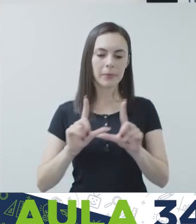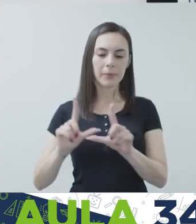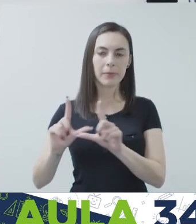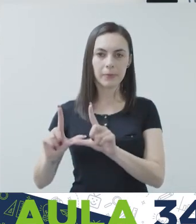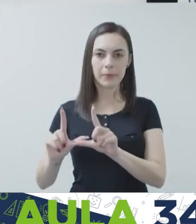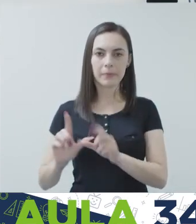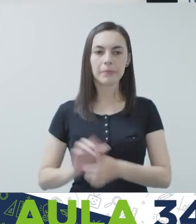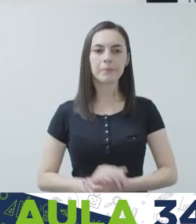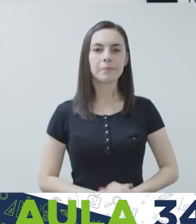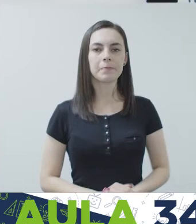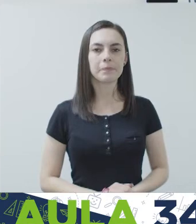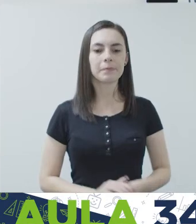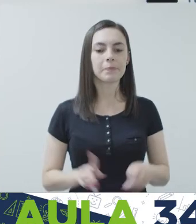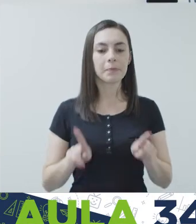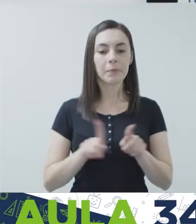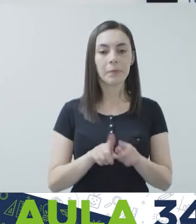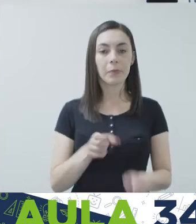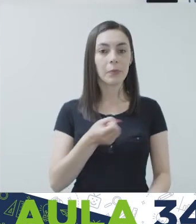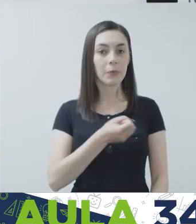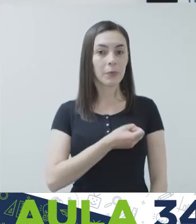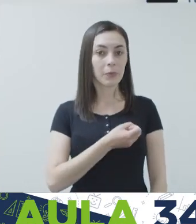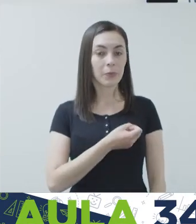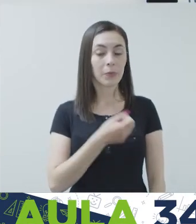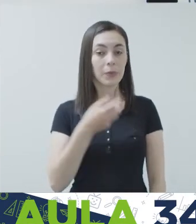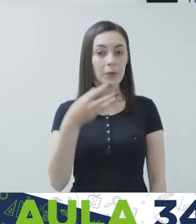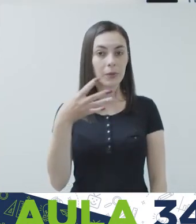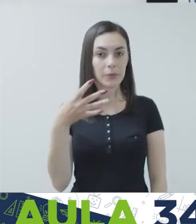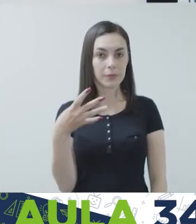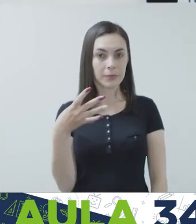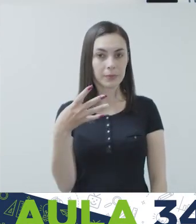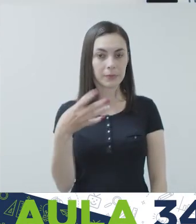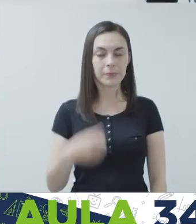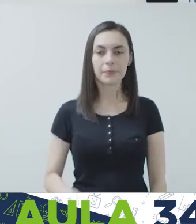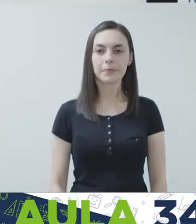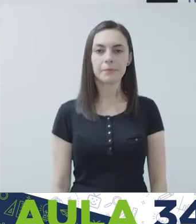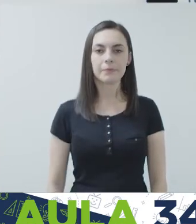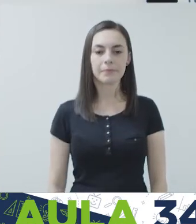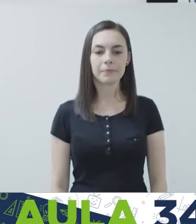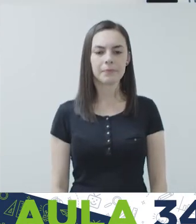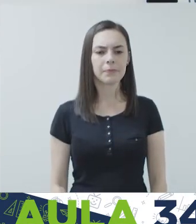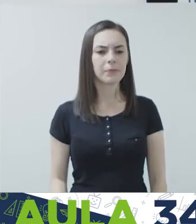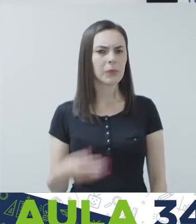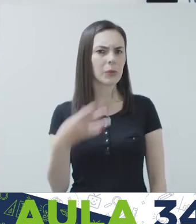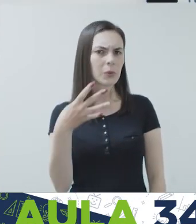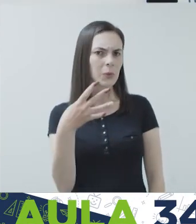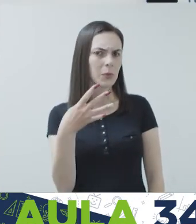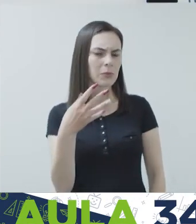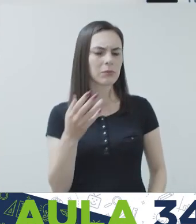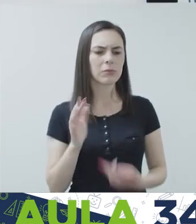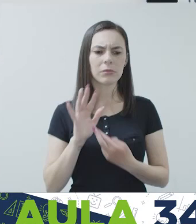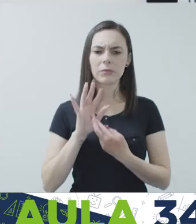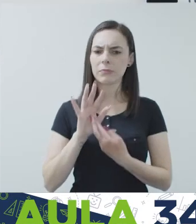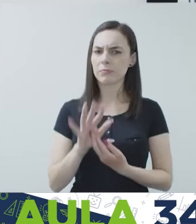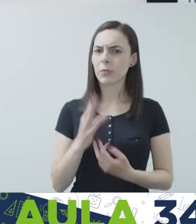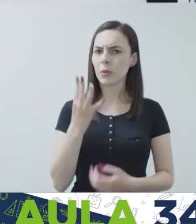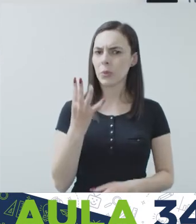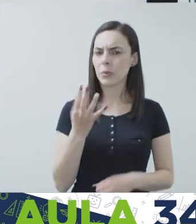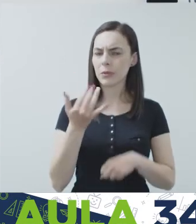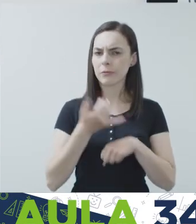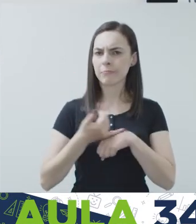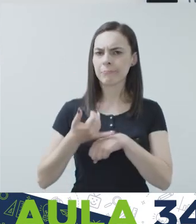memória. Nós temos o número 4. Se o número 4 ele representa 4